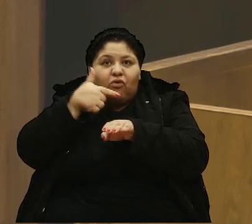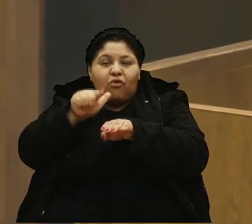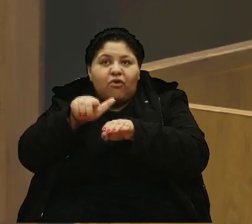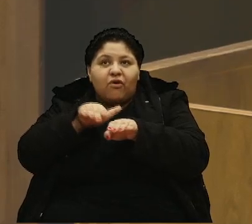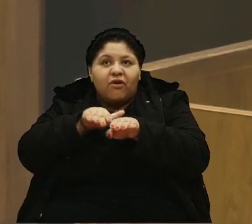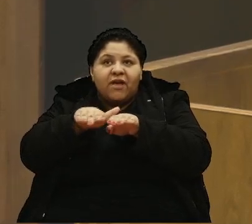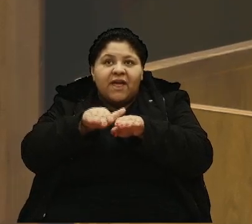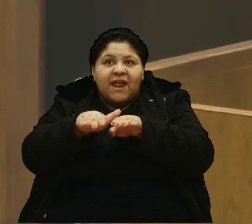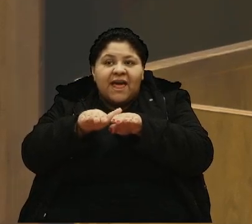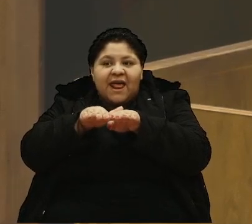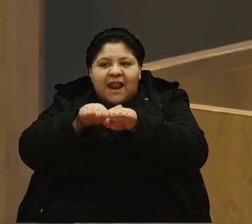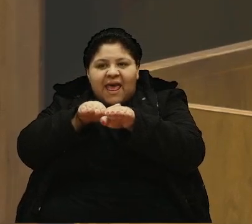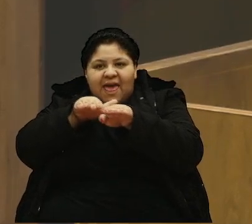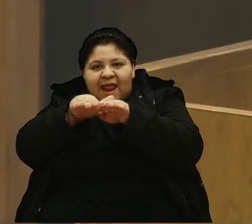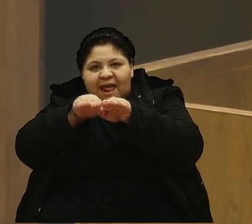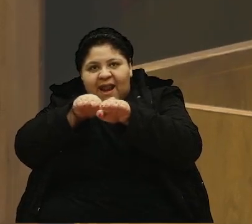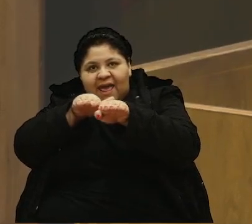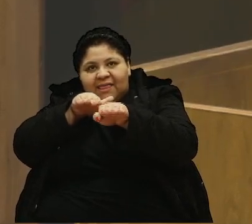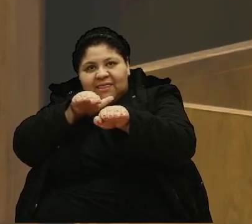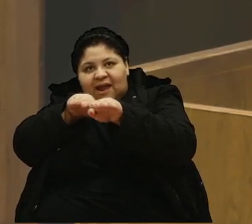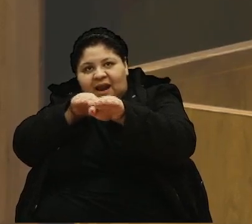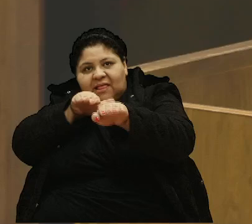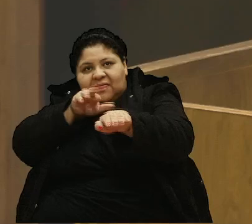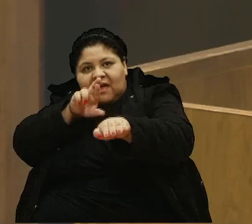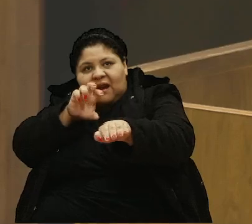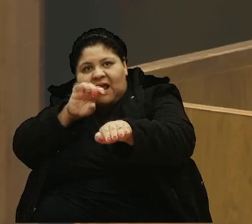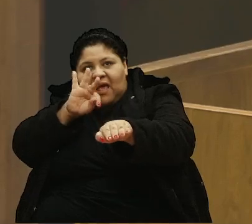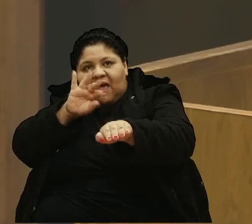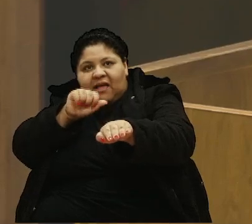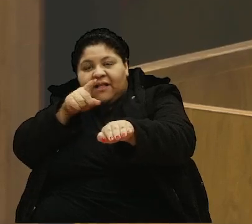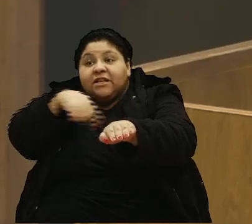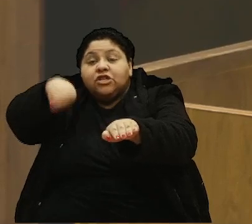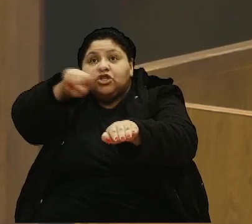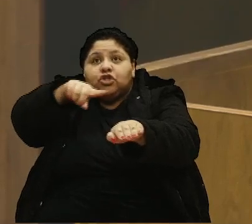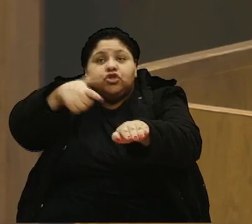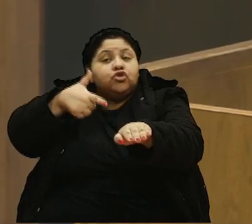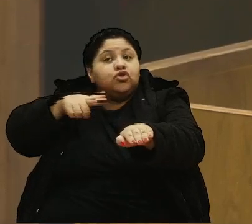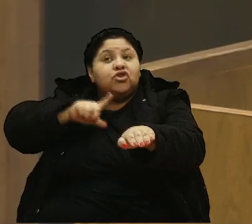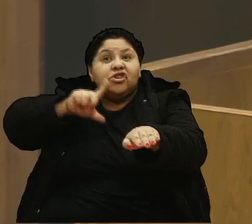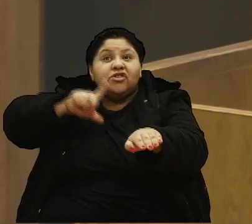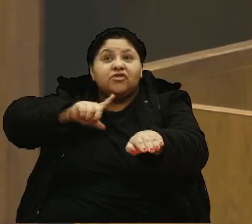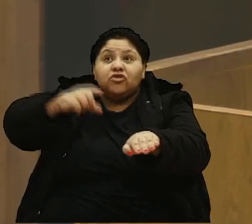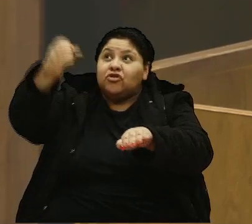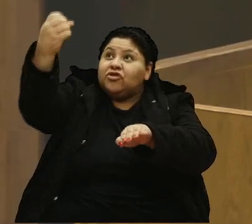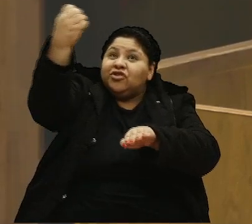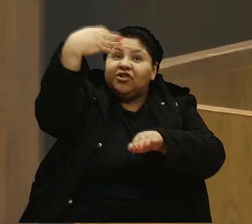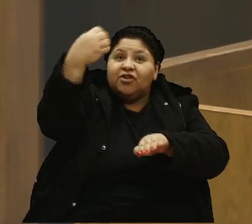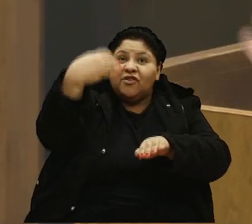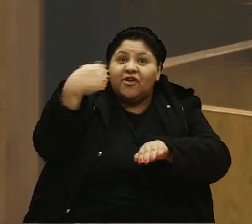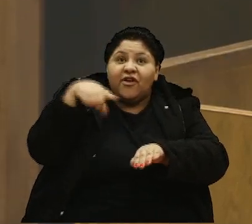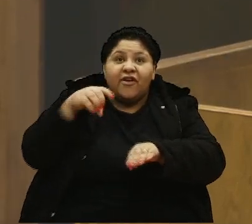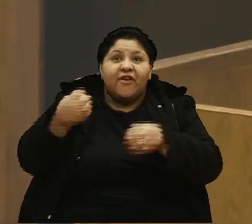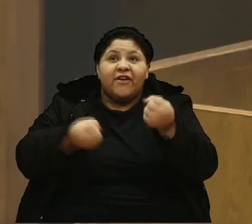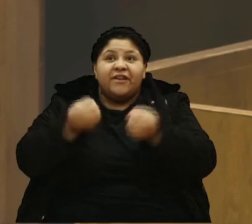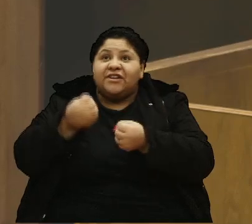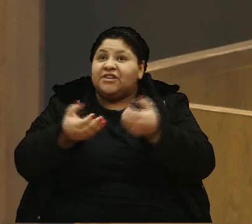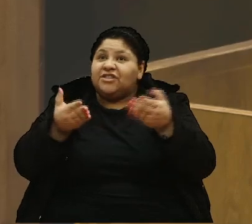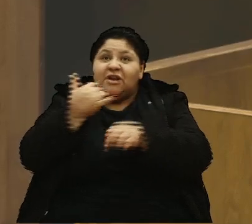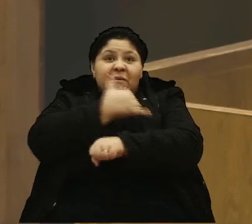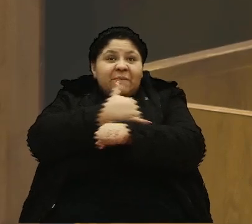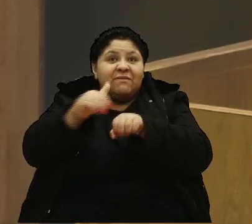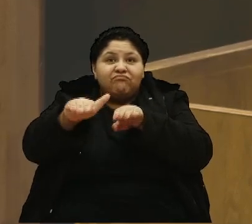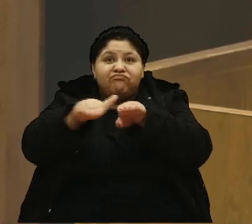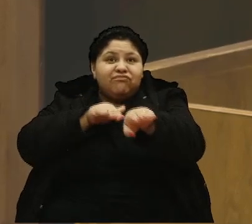era reta. Ou seja, se nós não tivéssemos os semáforos, esse veículo já teria passado pela